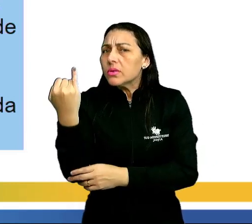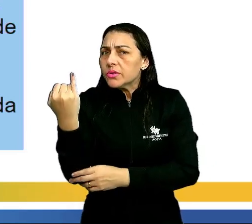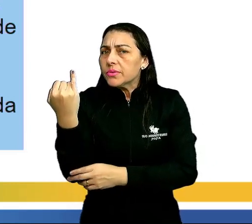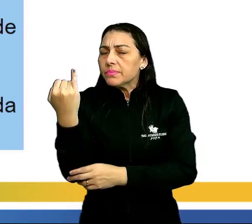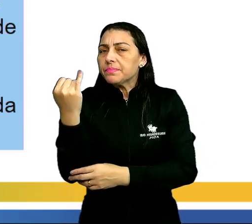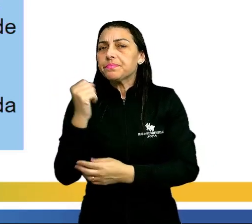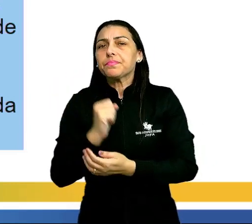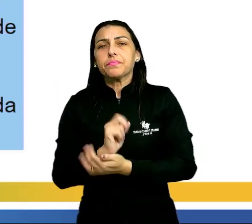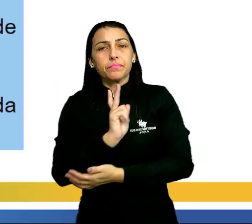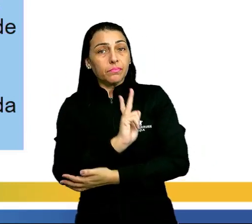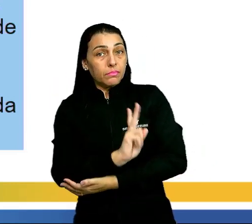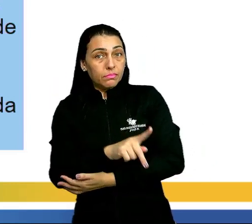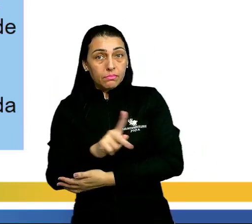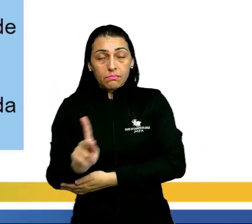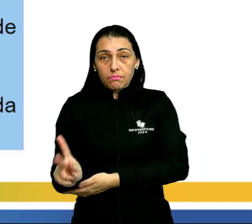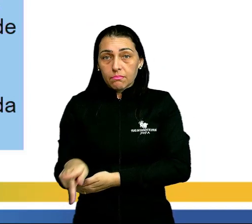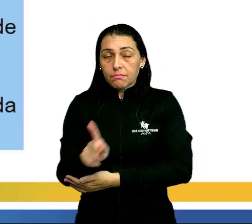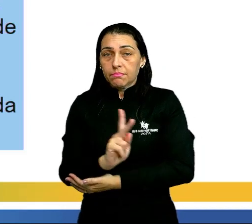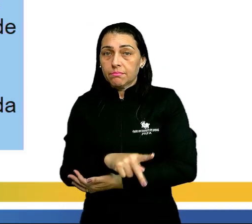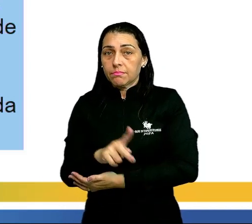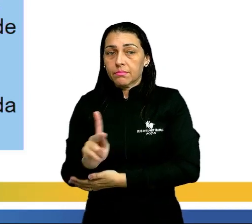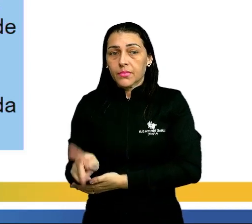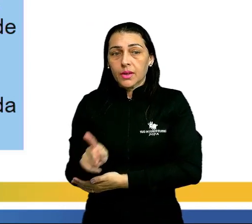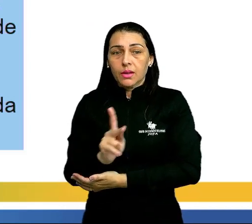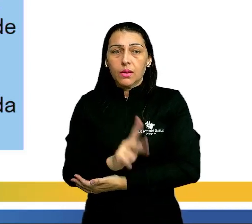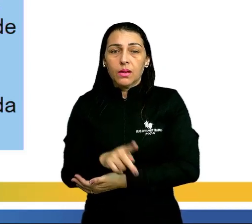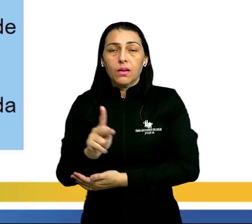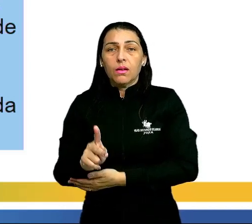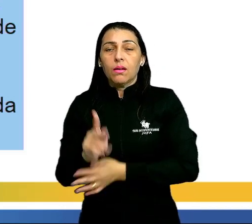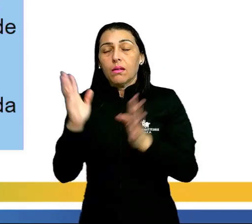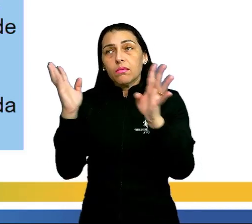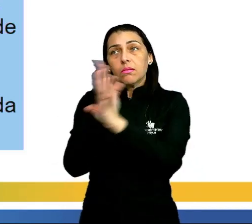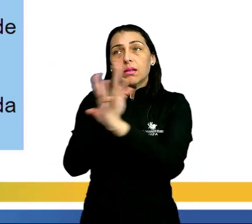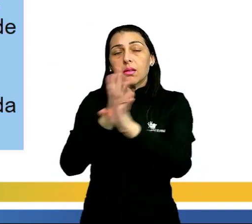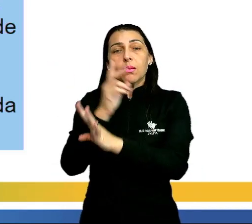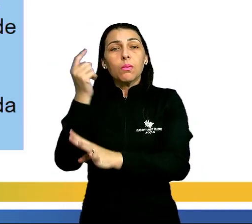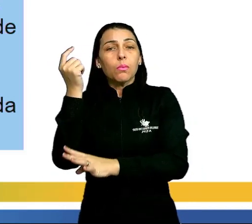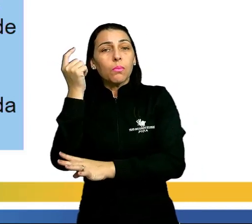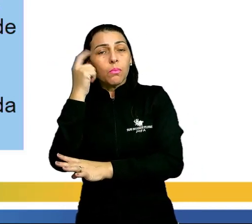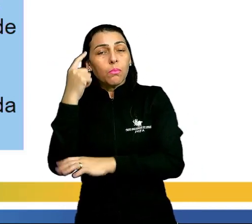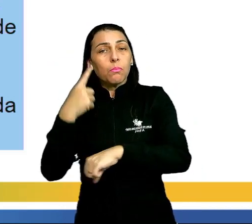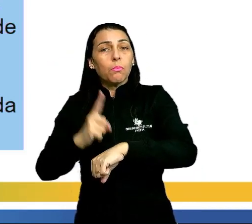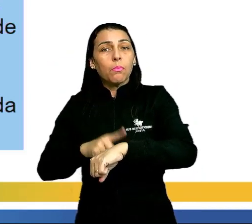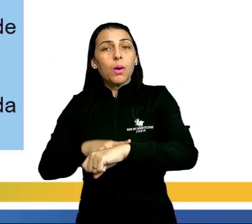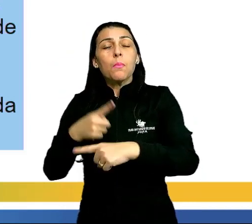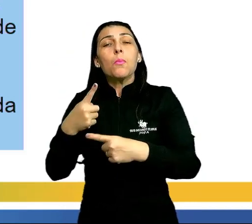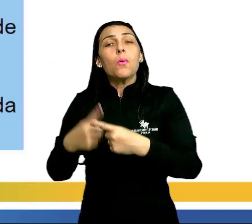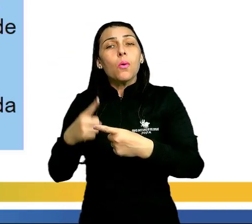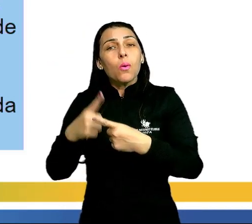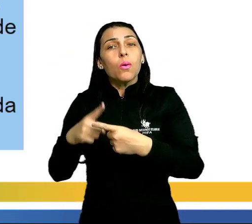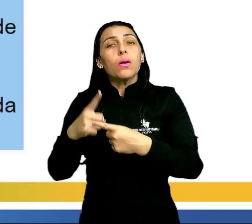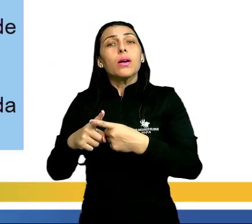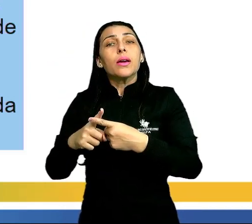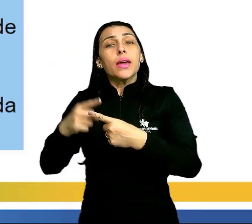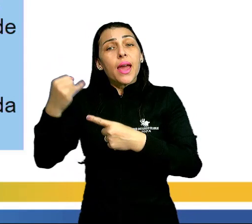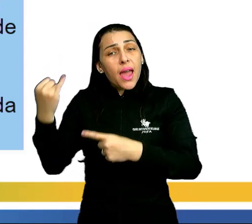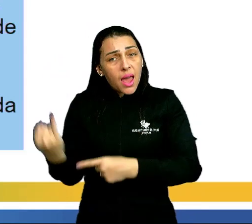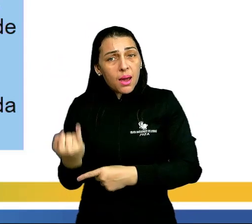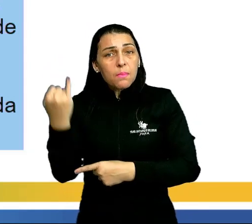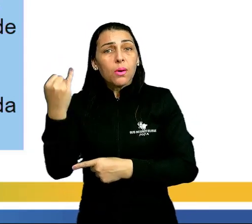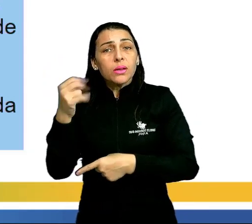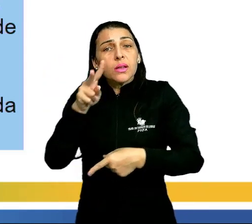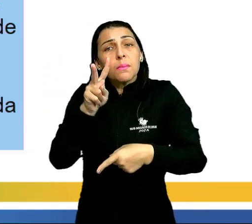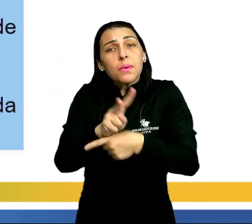importante? E a professora, que estava distraída no momento, respondeu, porque é importante a preservação